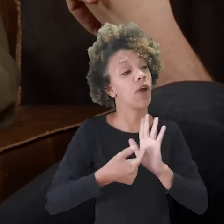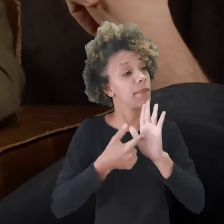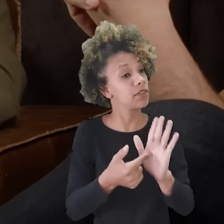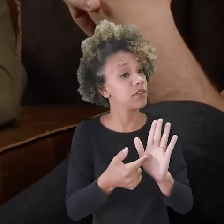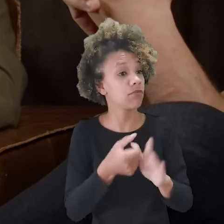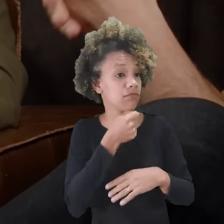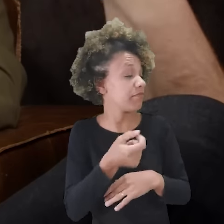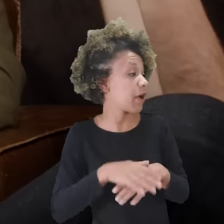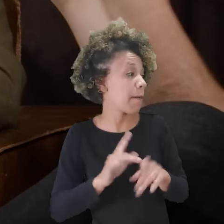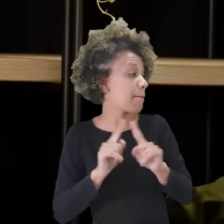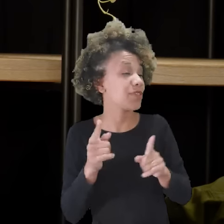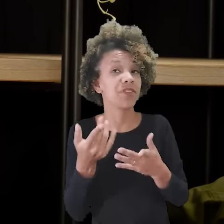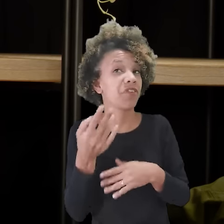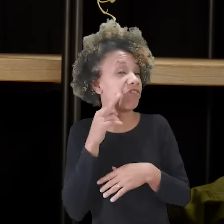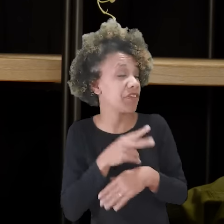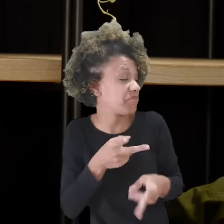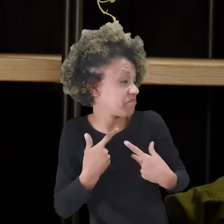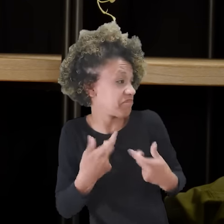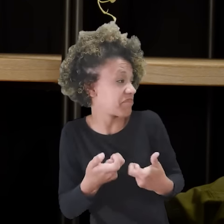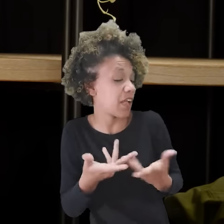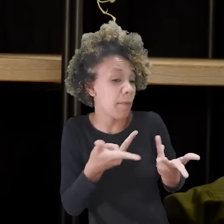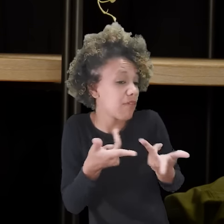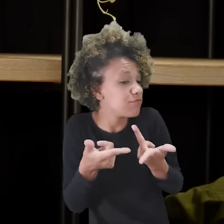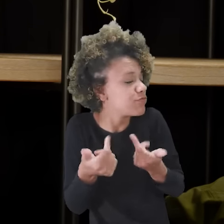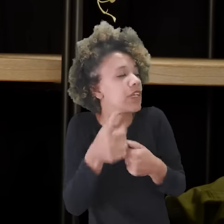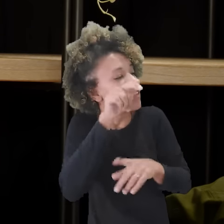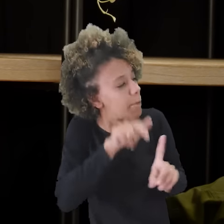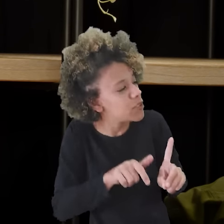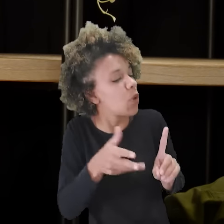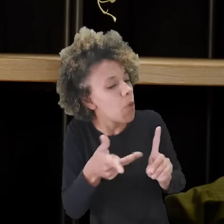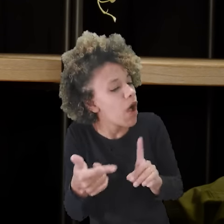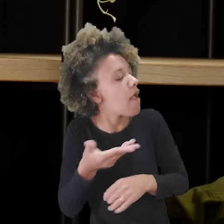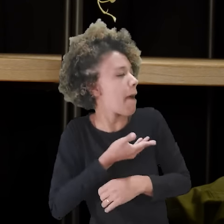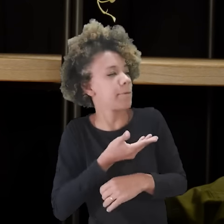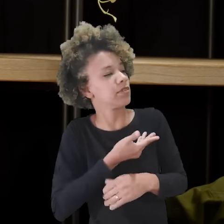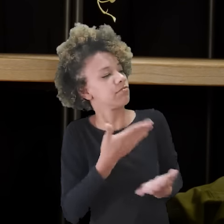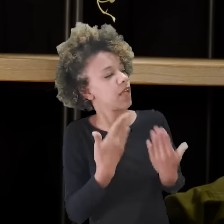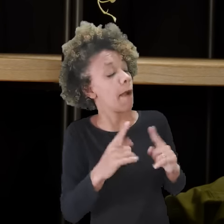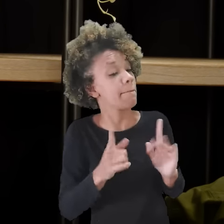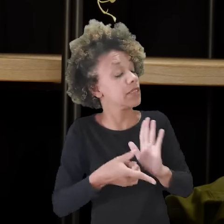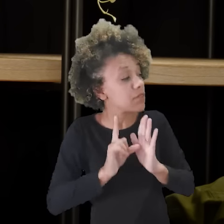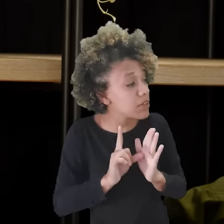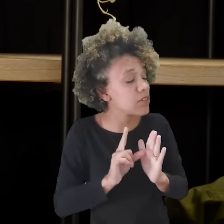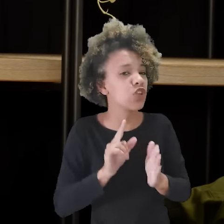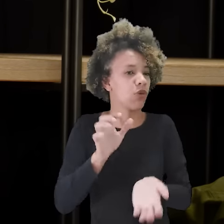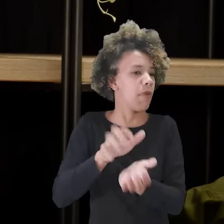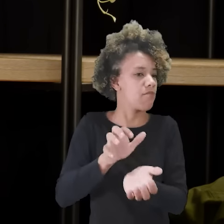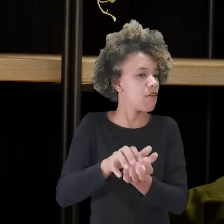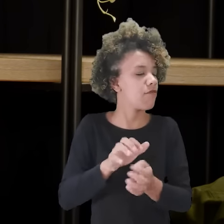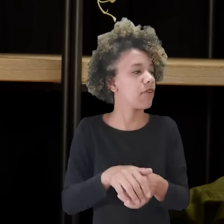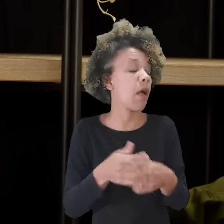apresentador de TV quando eu vejo eu tô elogiando o cara e falando sobre a nossa amizade assim então antes de começar a falar sobre Recife